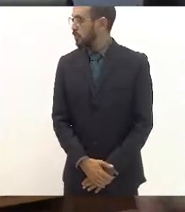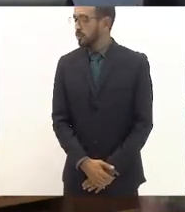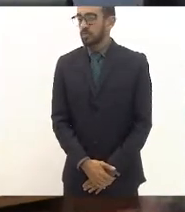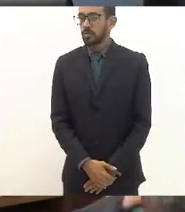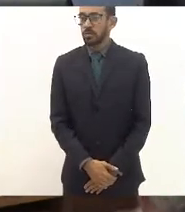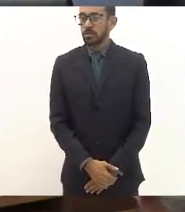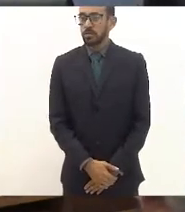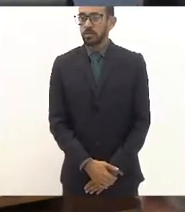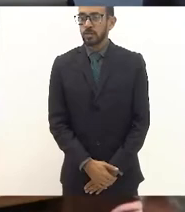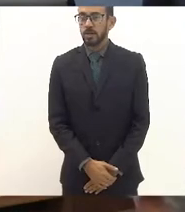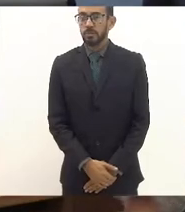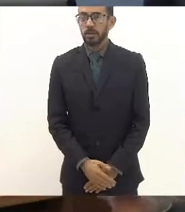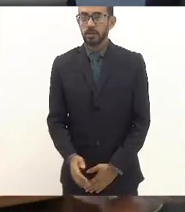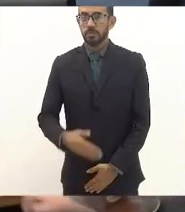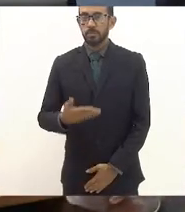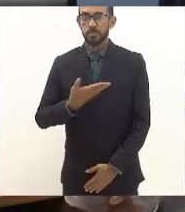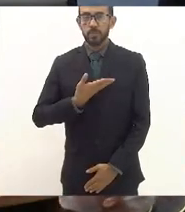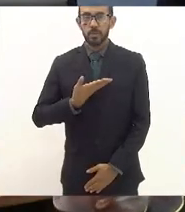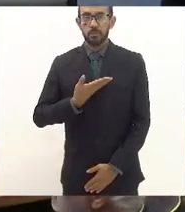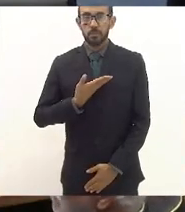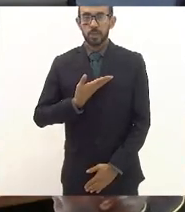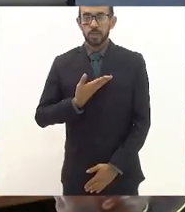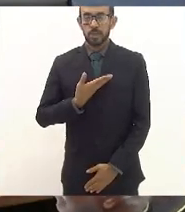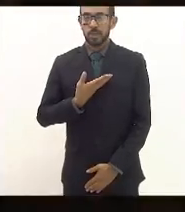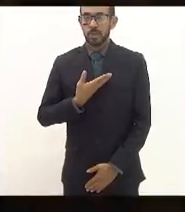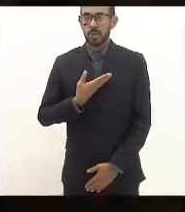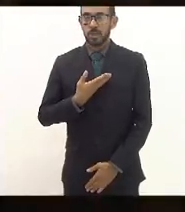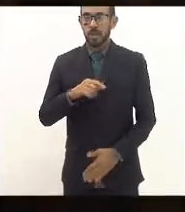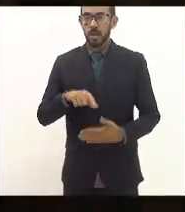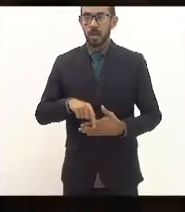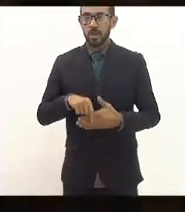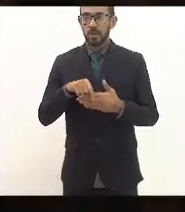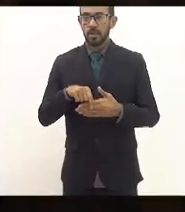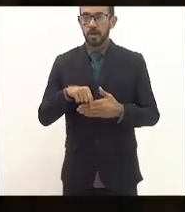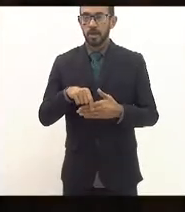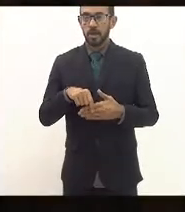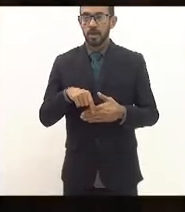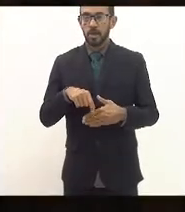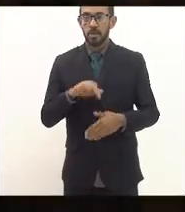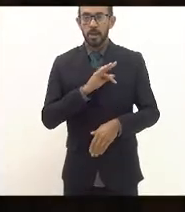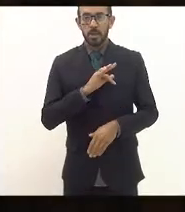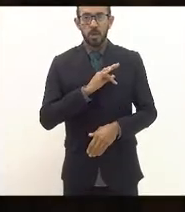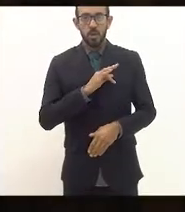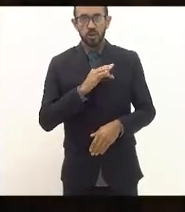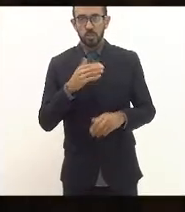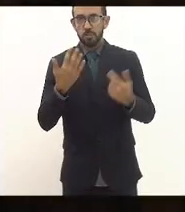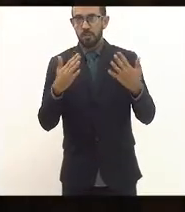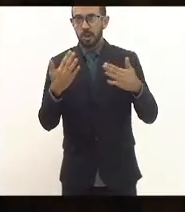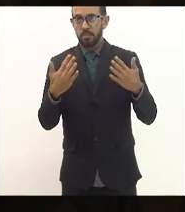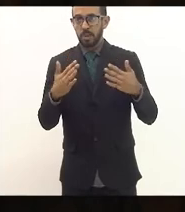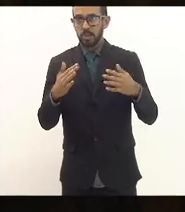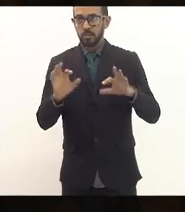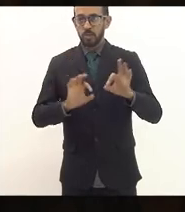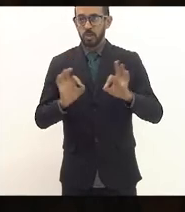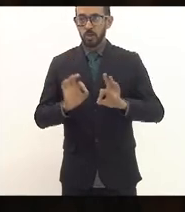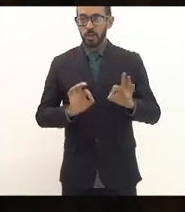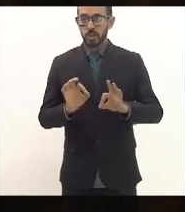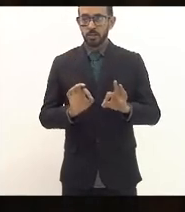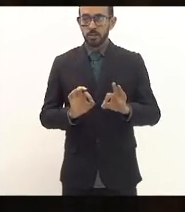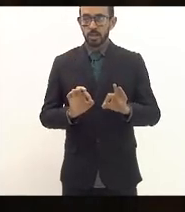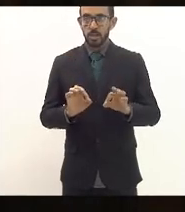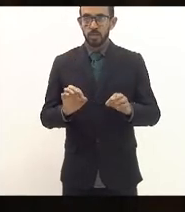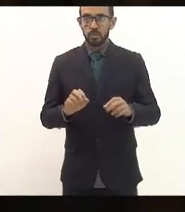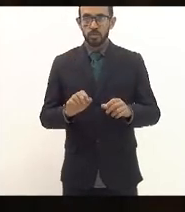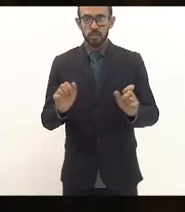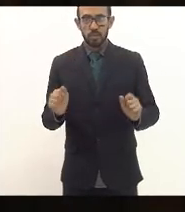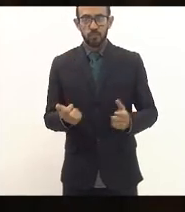Minha querida amiga, líder Marta Rocha, parabéns por ter organizado esta